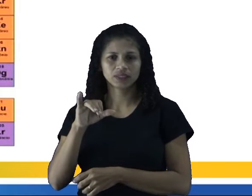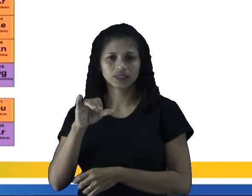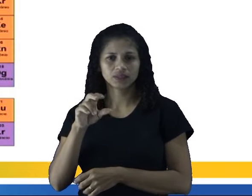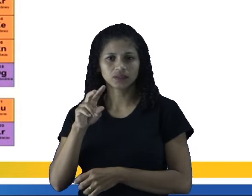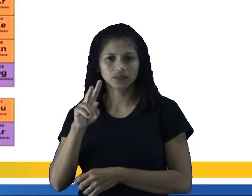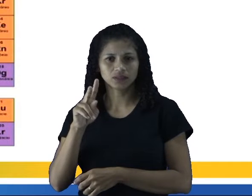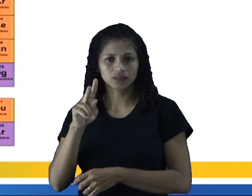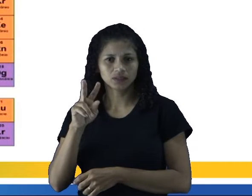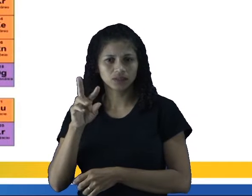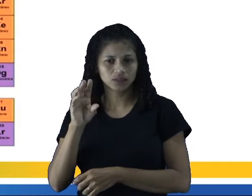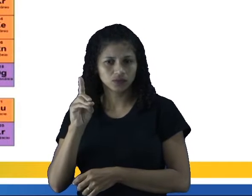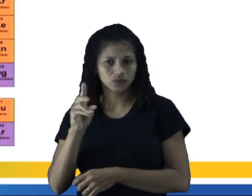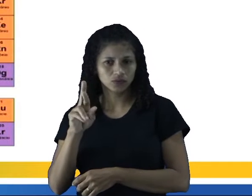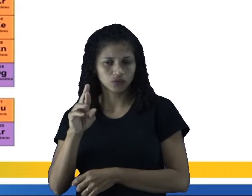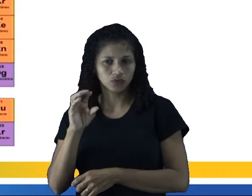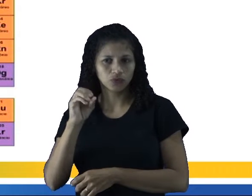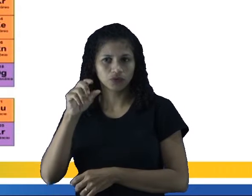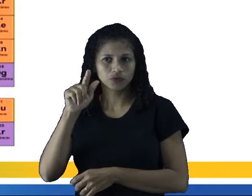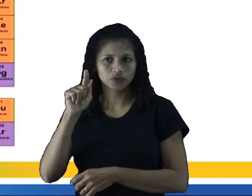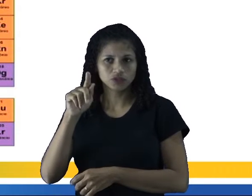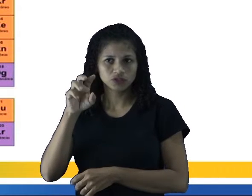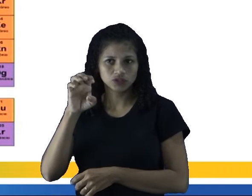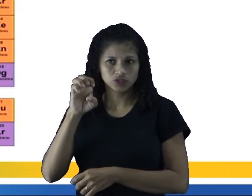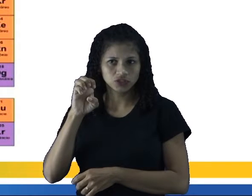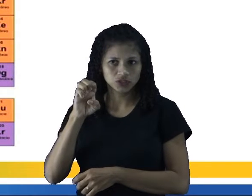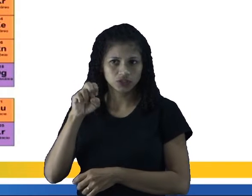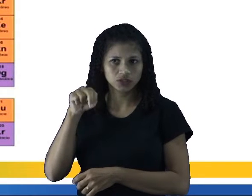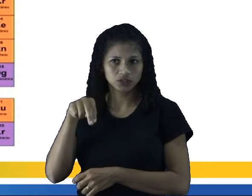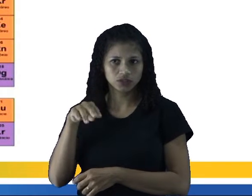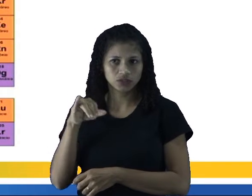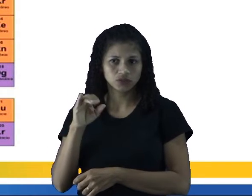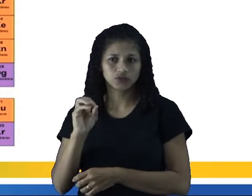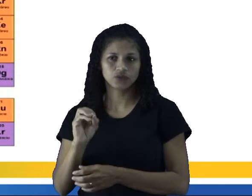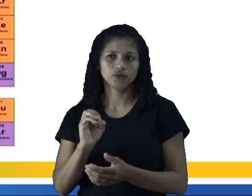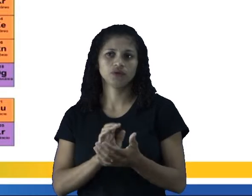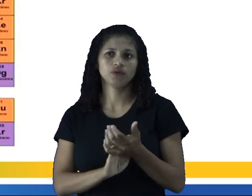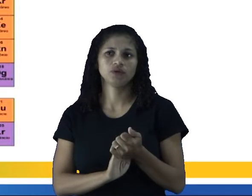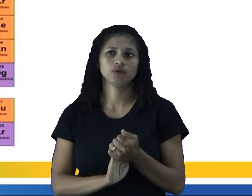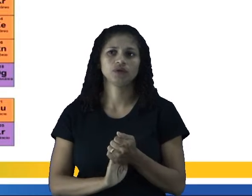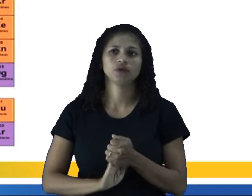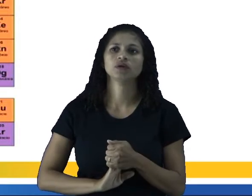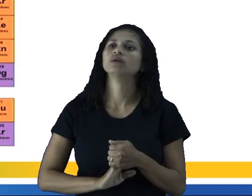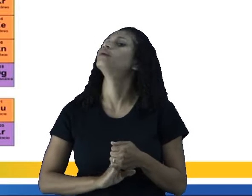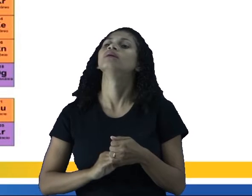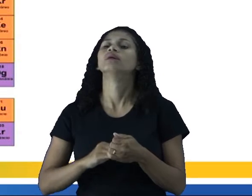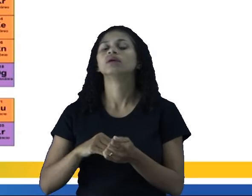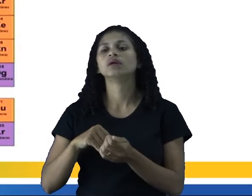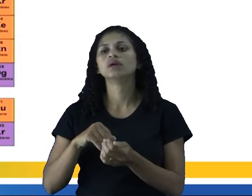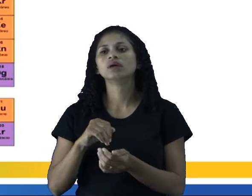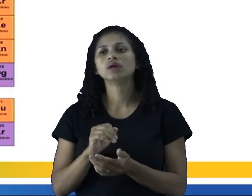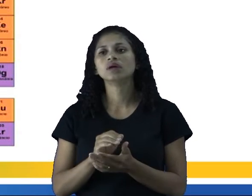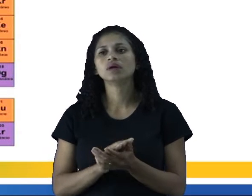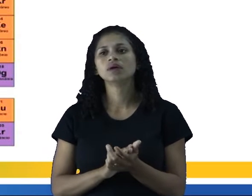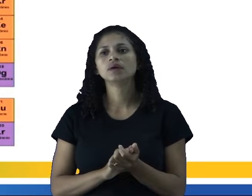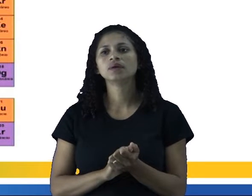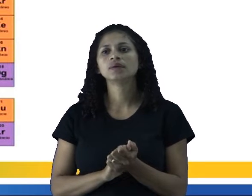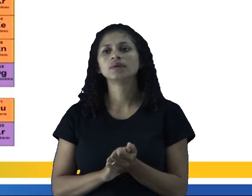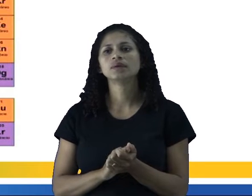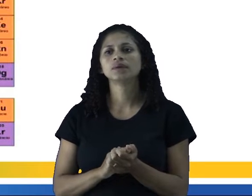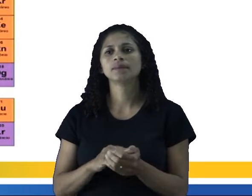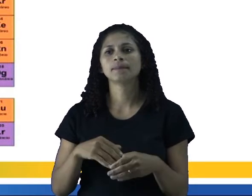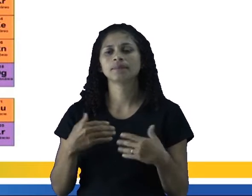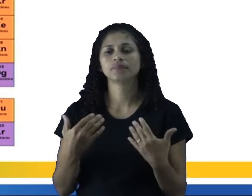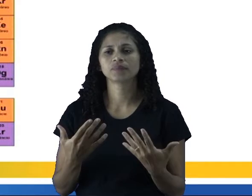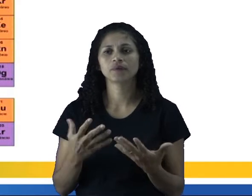Big Bang, né, nessa grande explosão. Depois a gente tem ali o lítio, o berílio e o boro, que veio ali dos raios